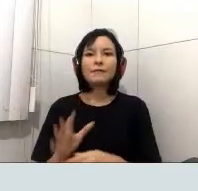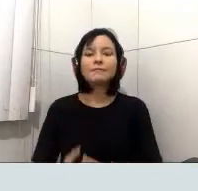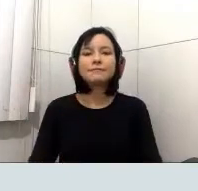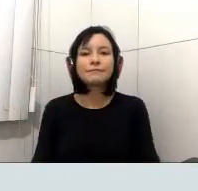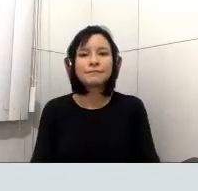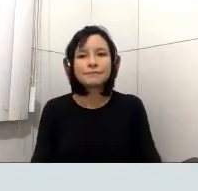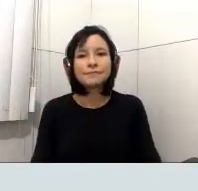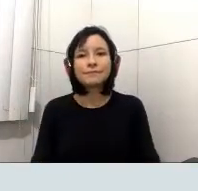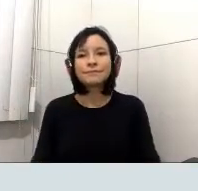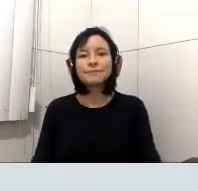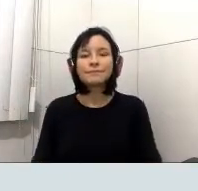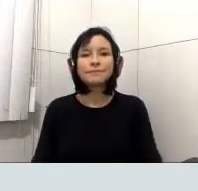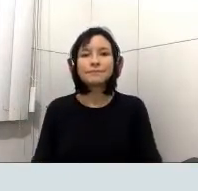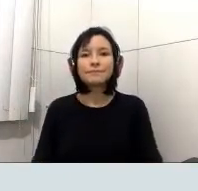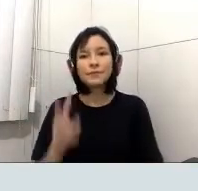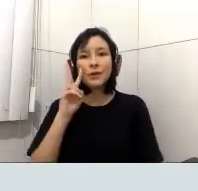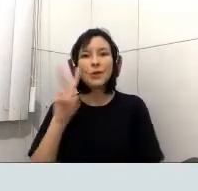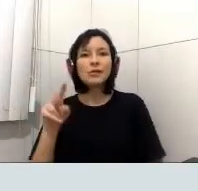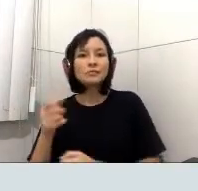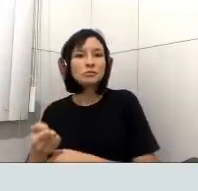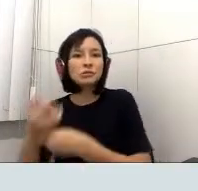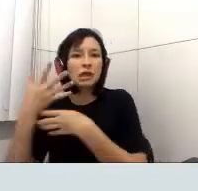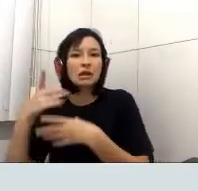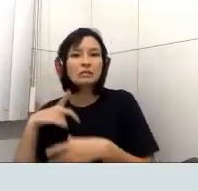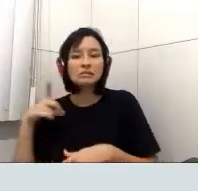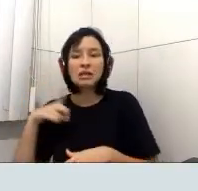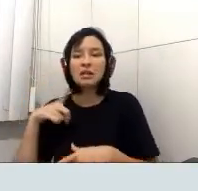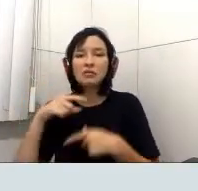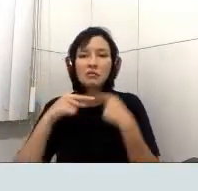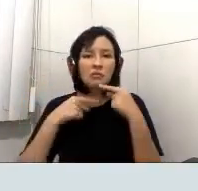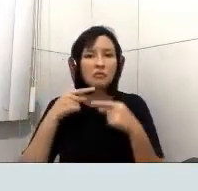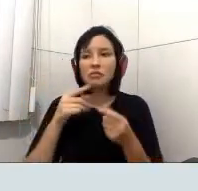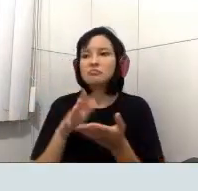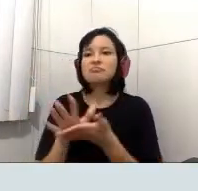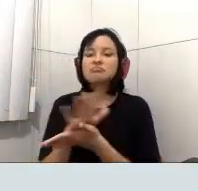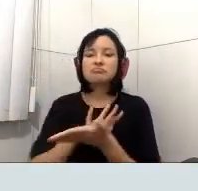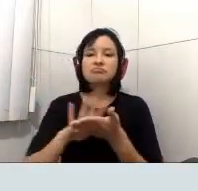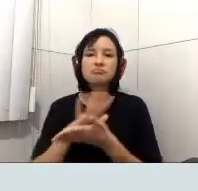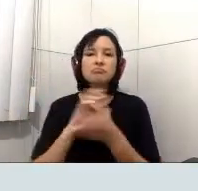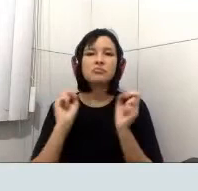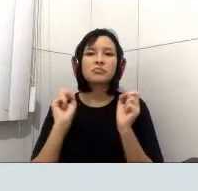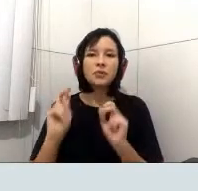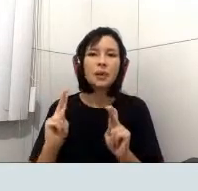Deixa eu olhar o chat de novo para ver se tem alguma coisa. Não, tem não.